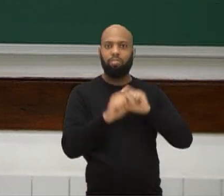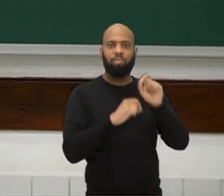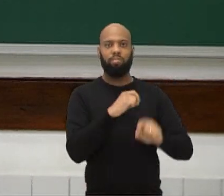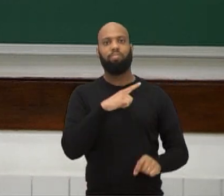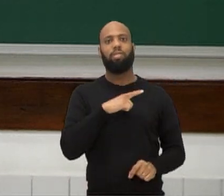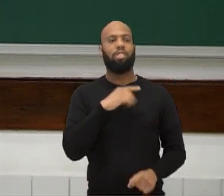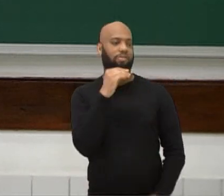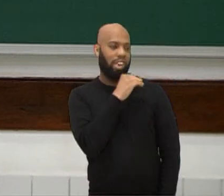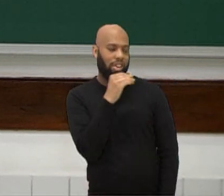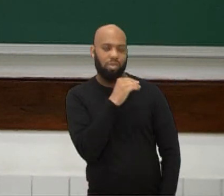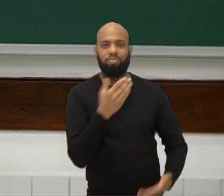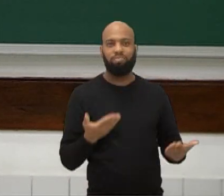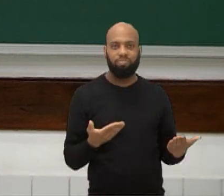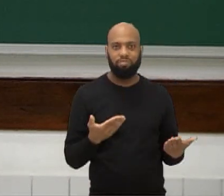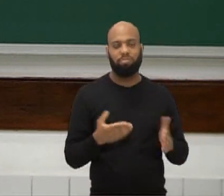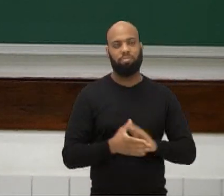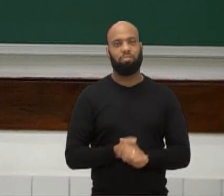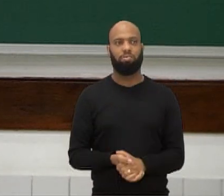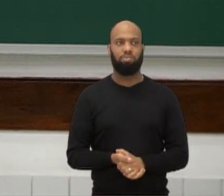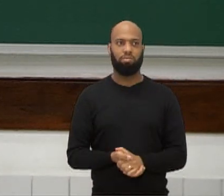se enfraquecendo.